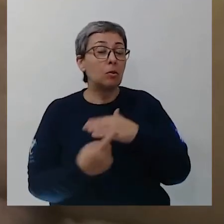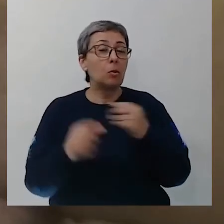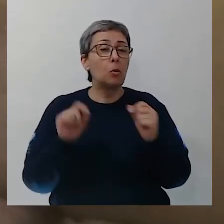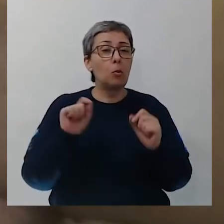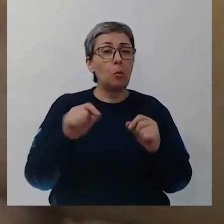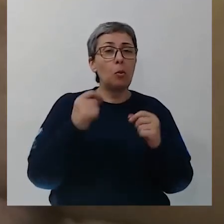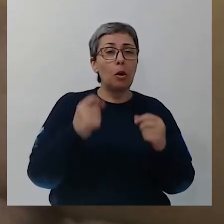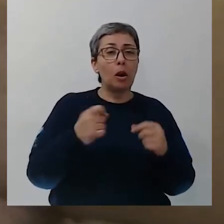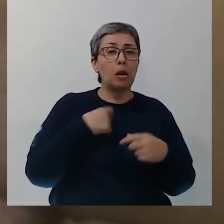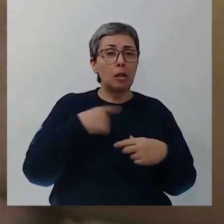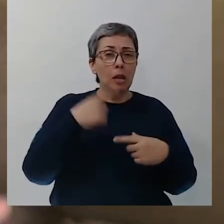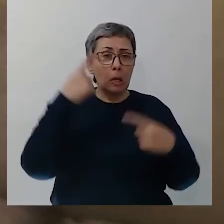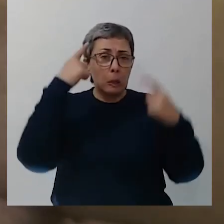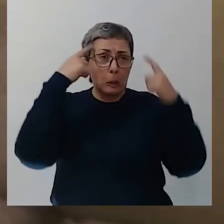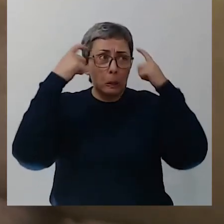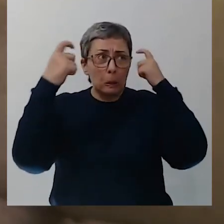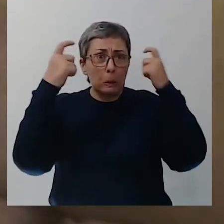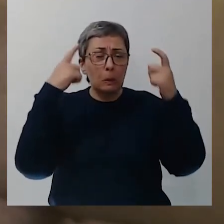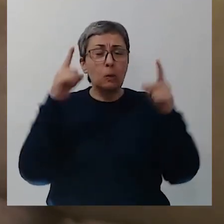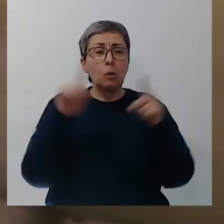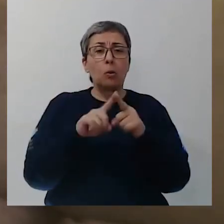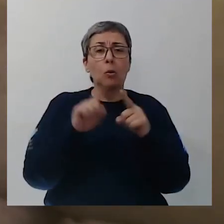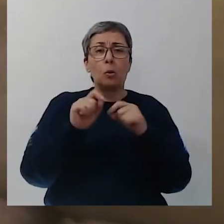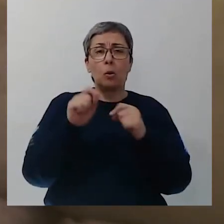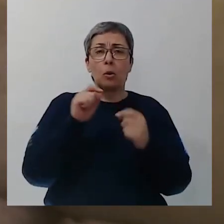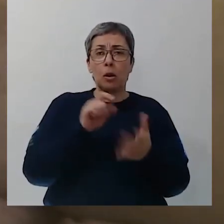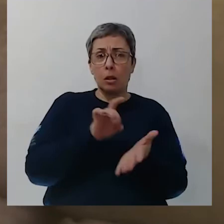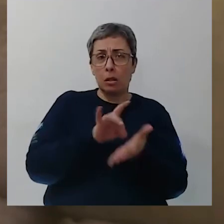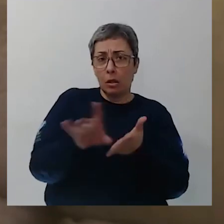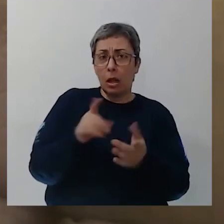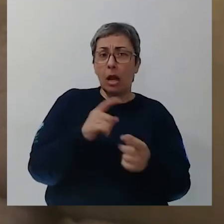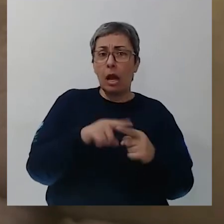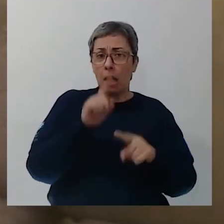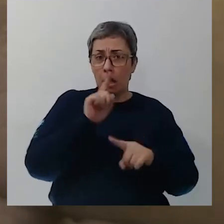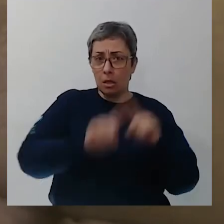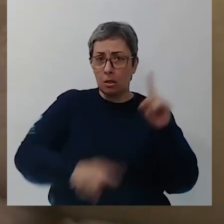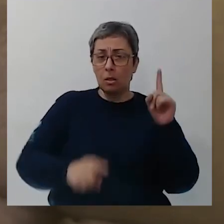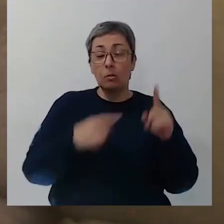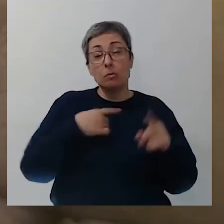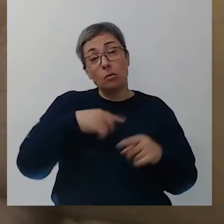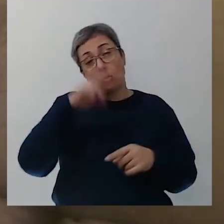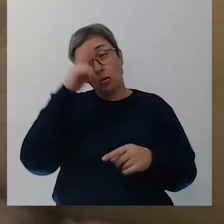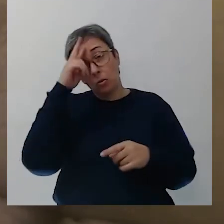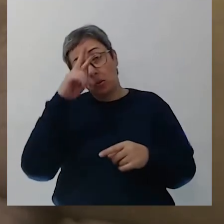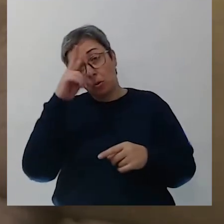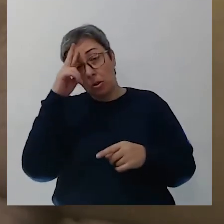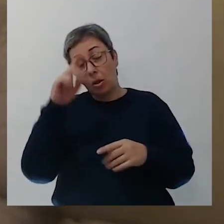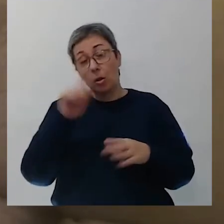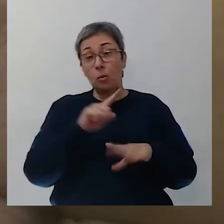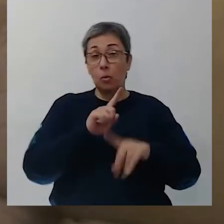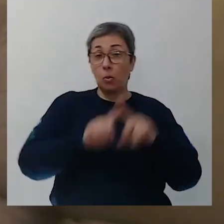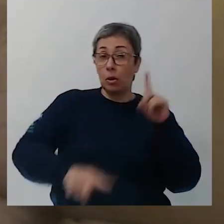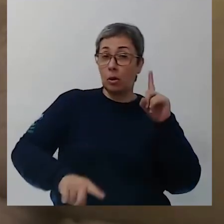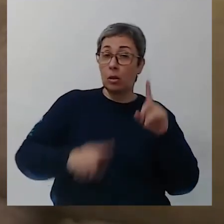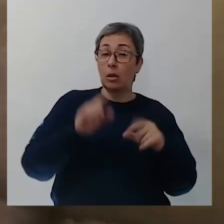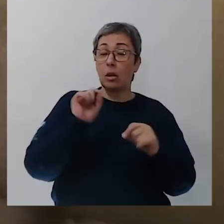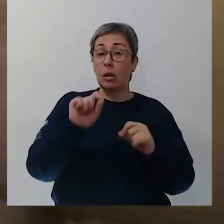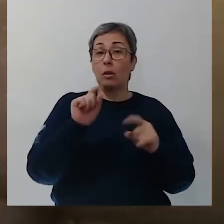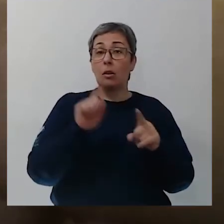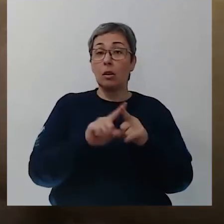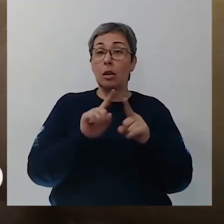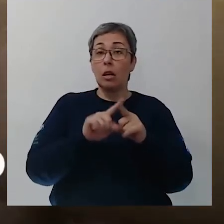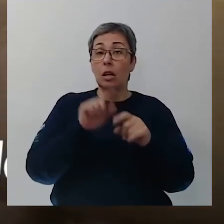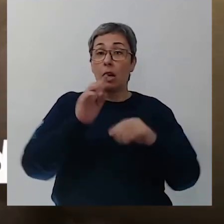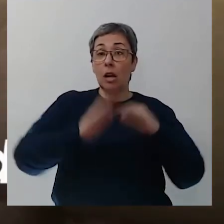sociais? Quando elas deletam algum conteúdo de um usuário, isso pode ser considerado censura? Historicamente, quando falamos de censura,